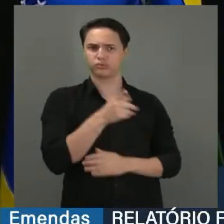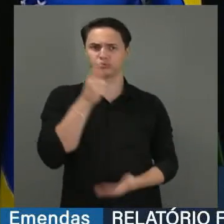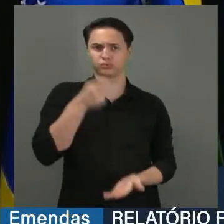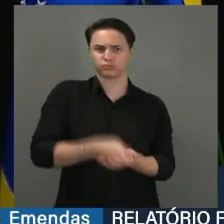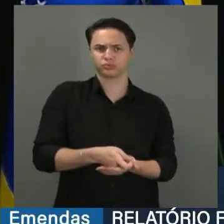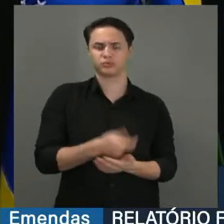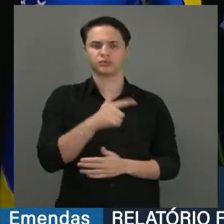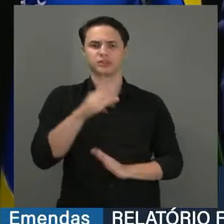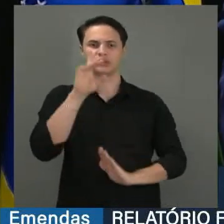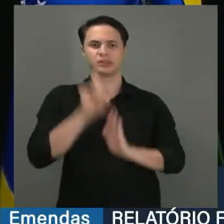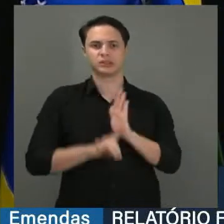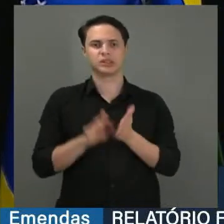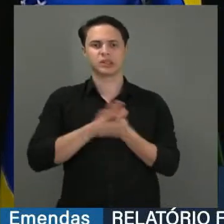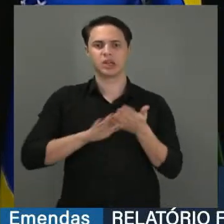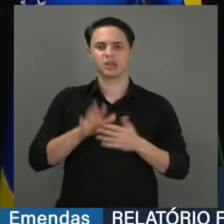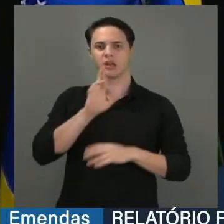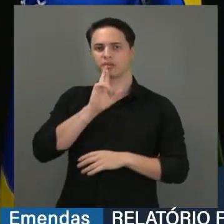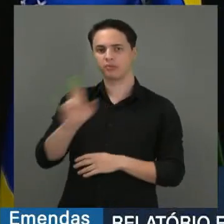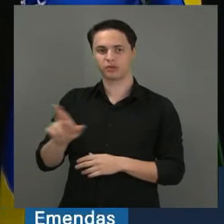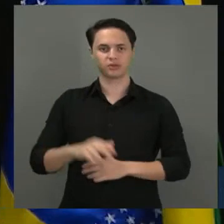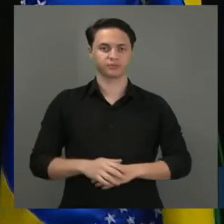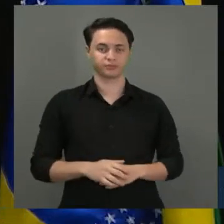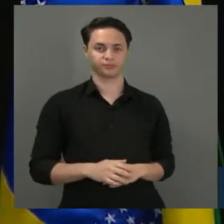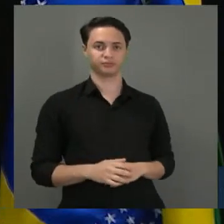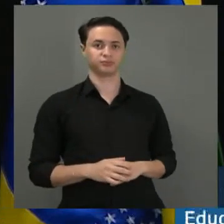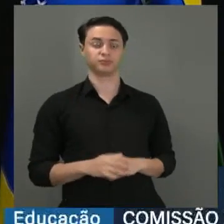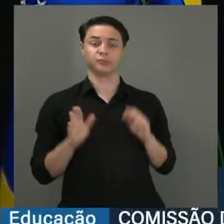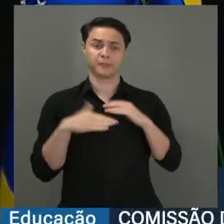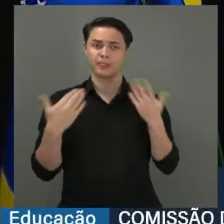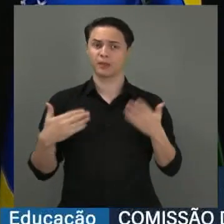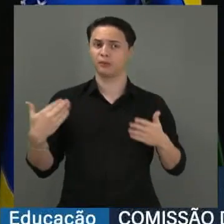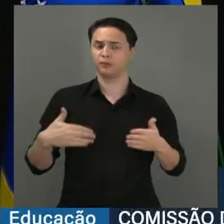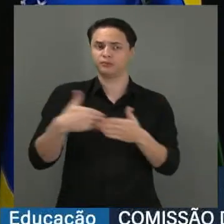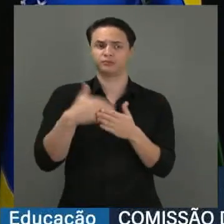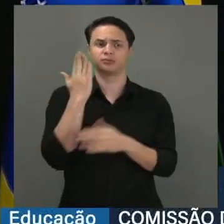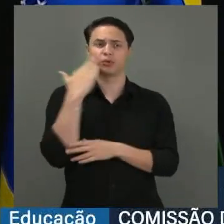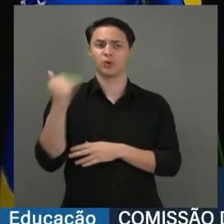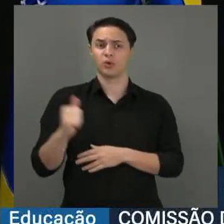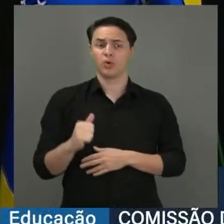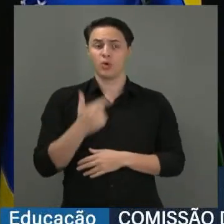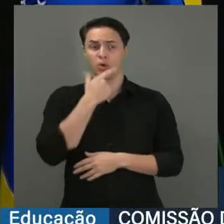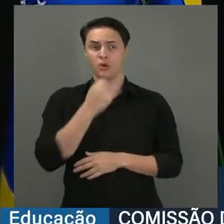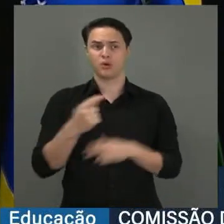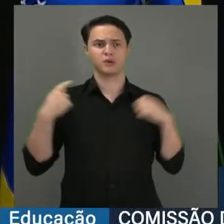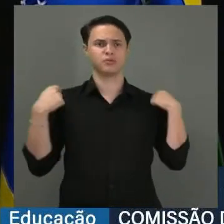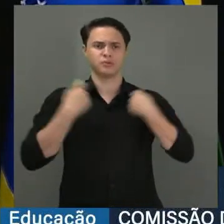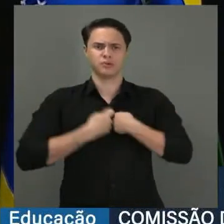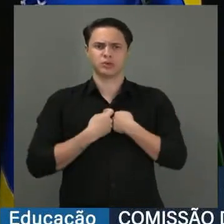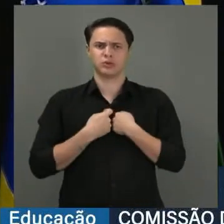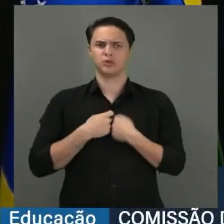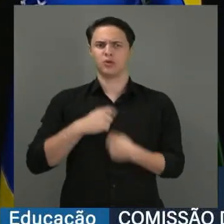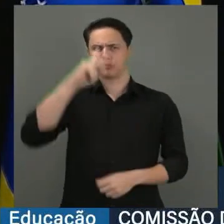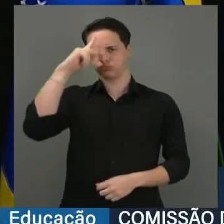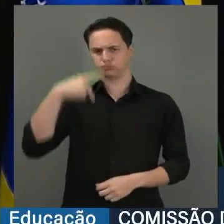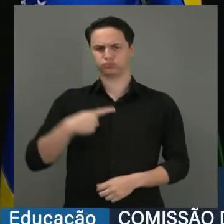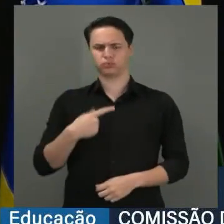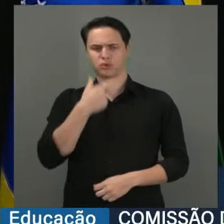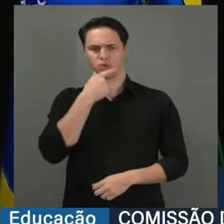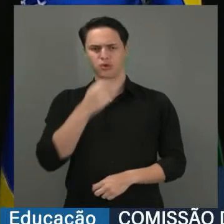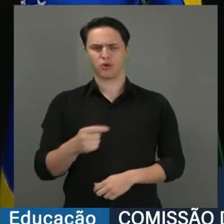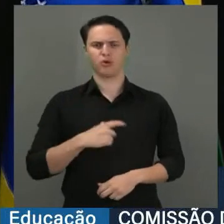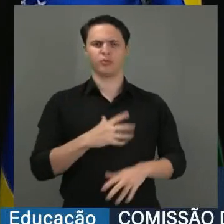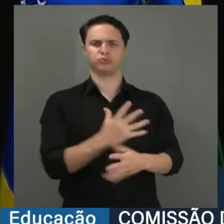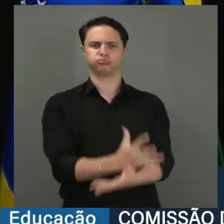sem direito a qualquer apelação. Com esse procedimento, o ministro praticamente se autonomeou censor